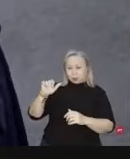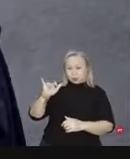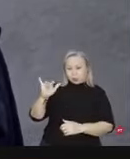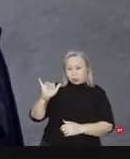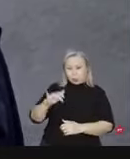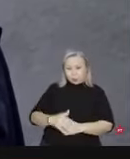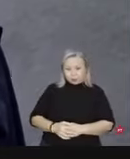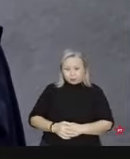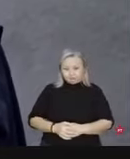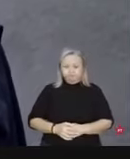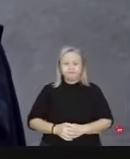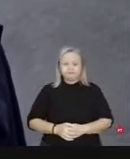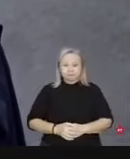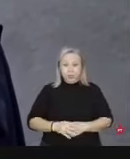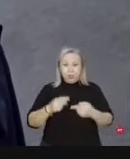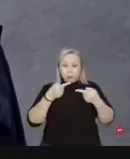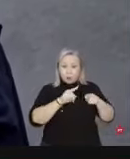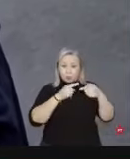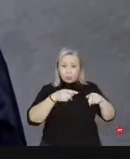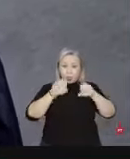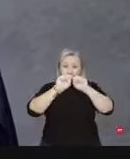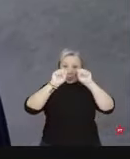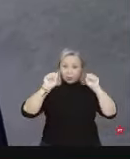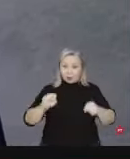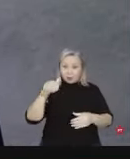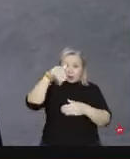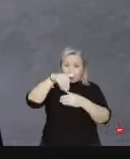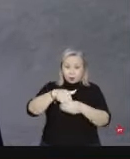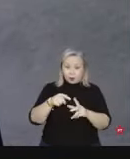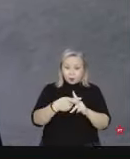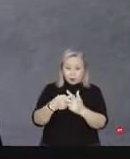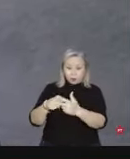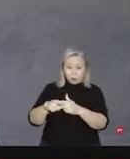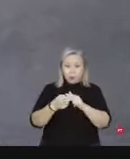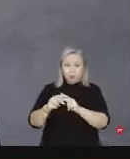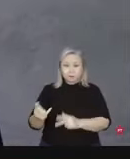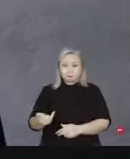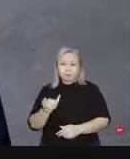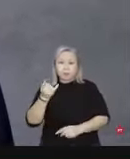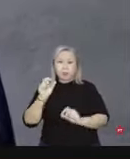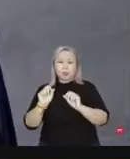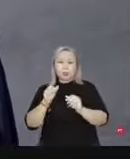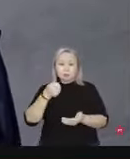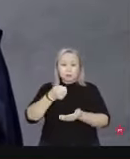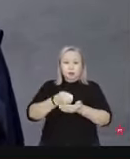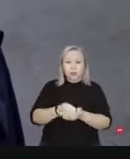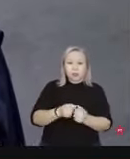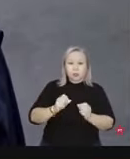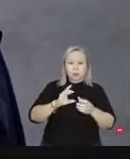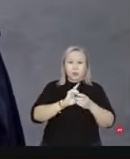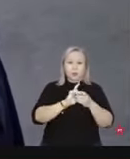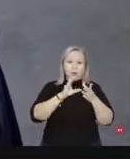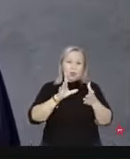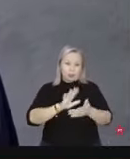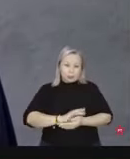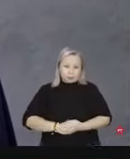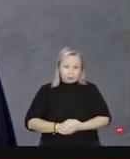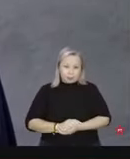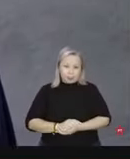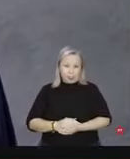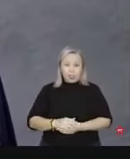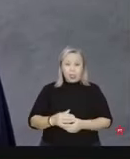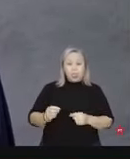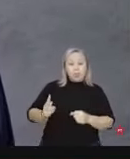ao sistema eleitoral, enquanto instrumento essencial na concretização da democracia, vem